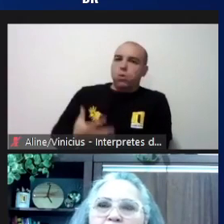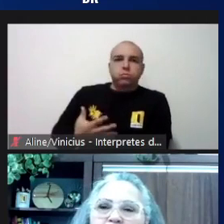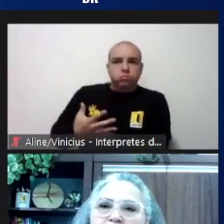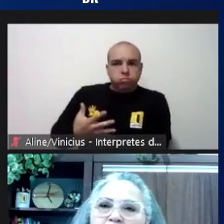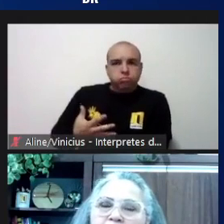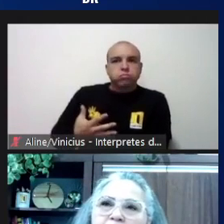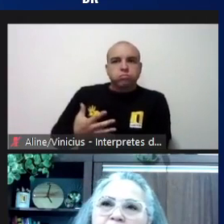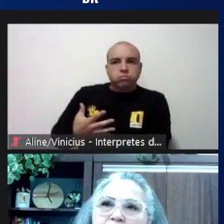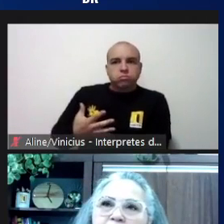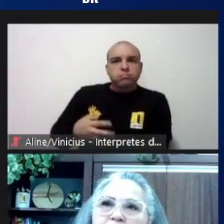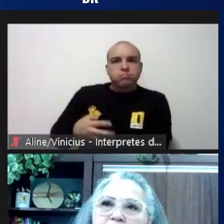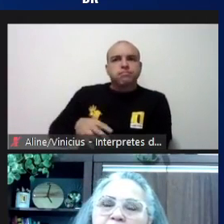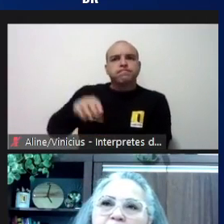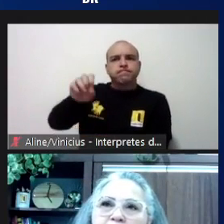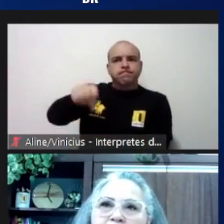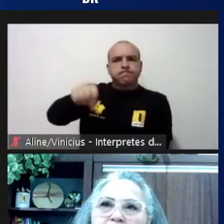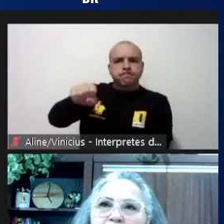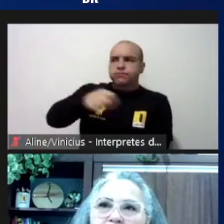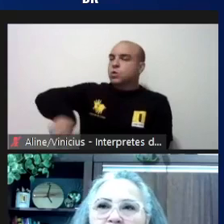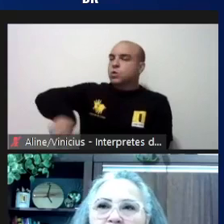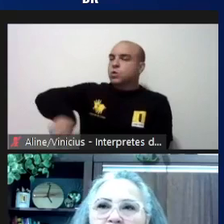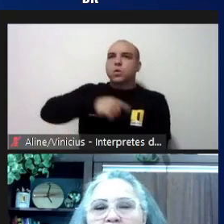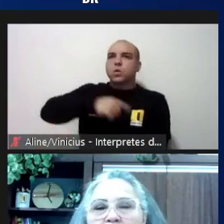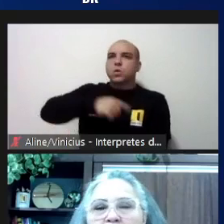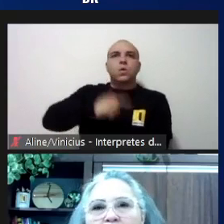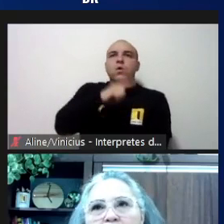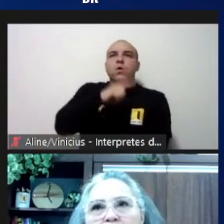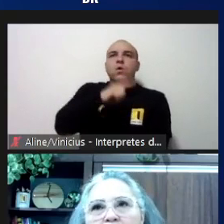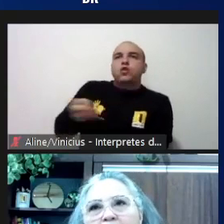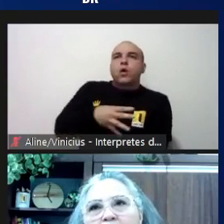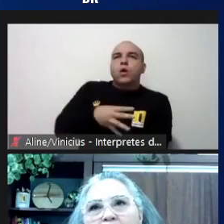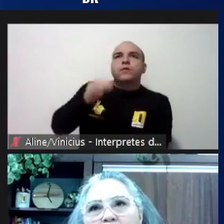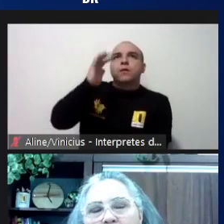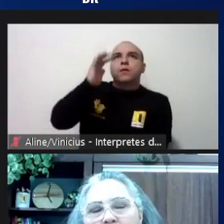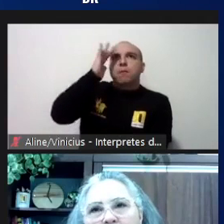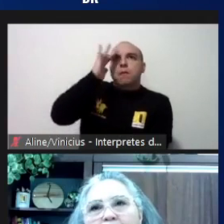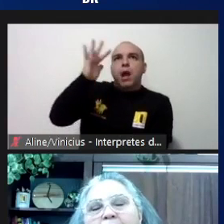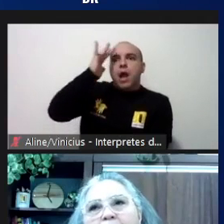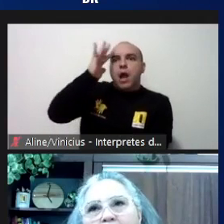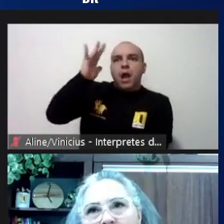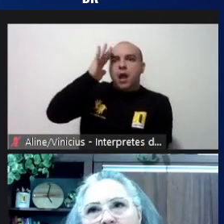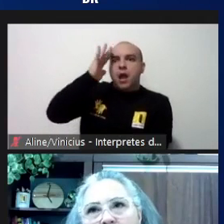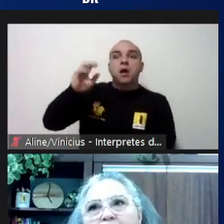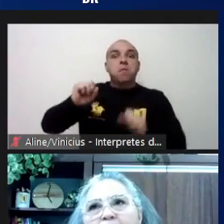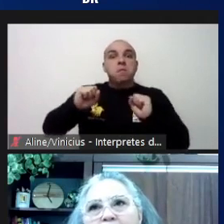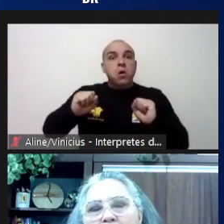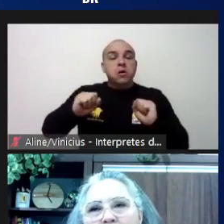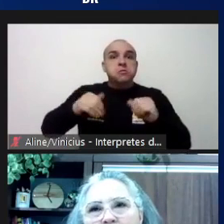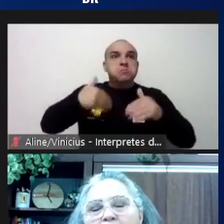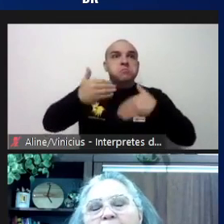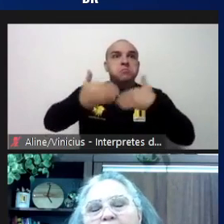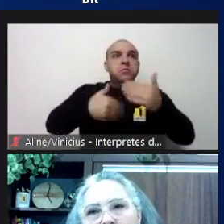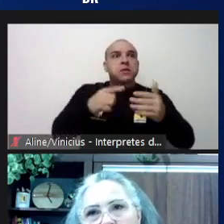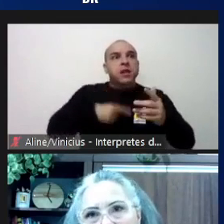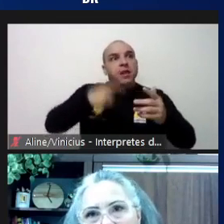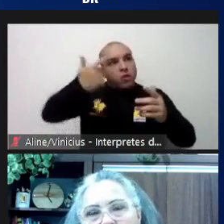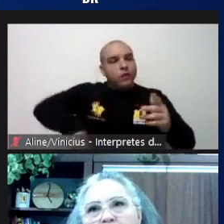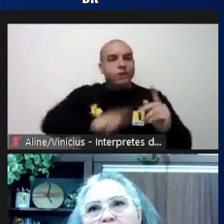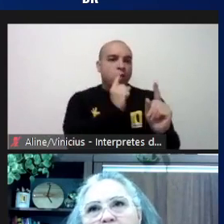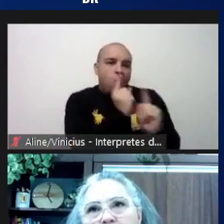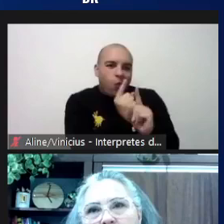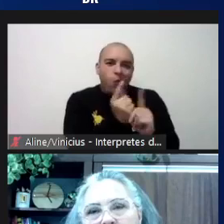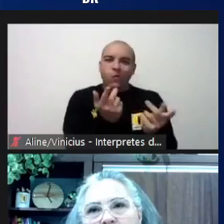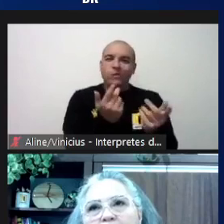espaço diferenciado, onde podemos, em outros encontros, em debates, em mesas, rodas